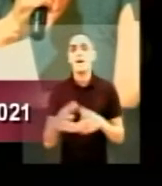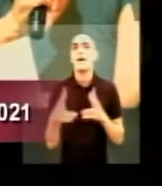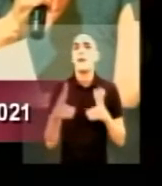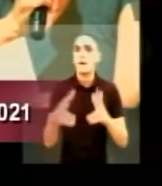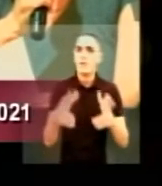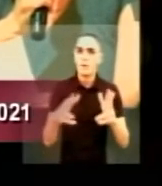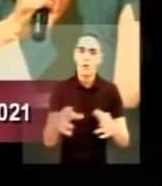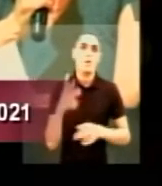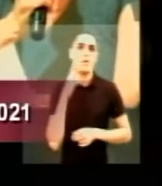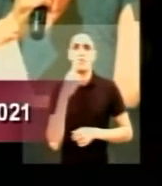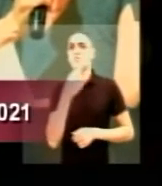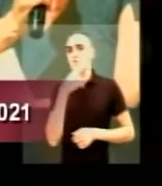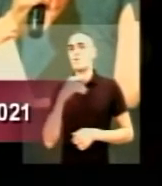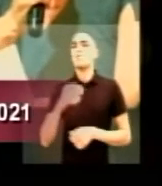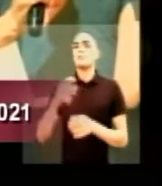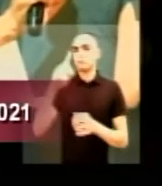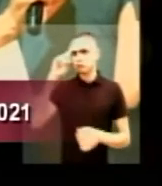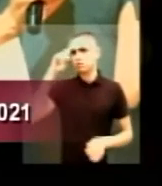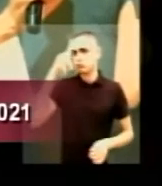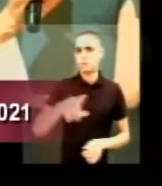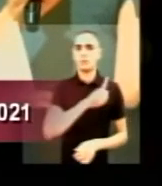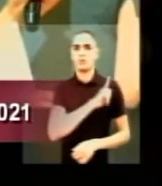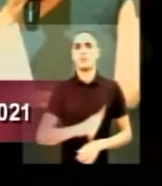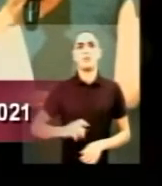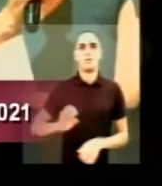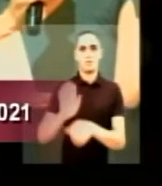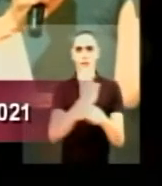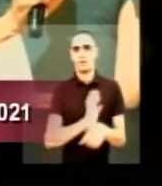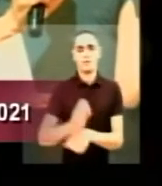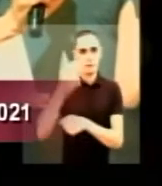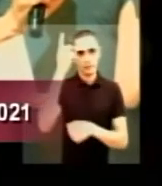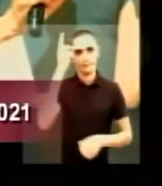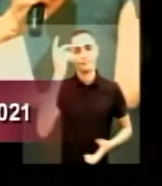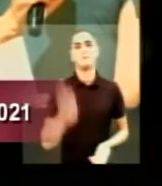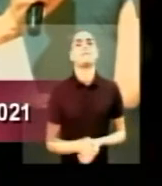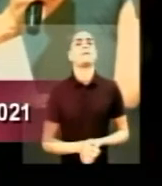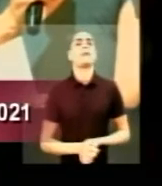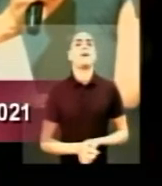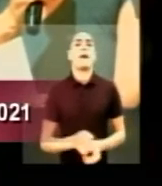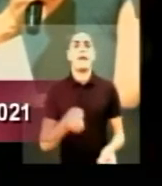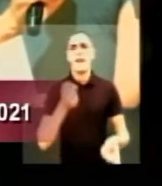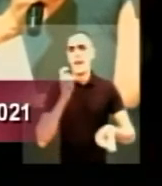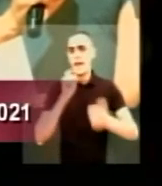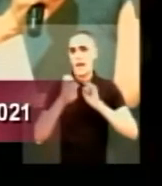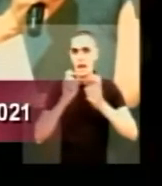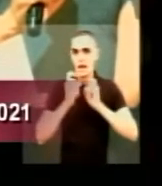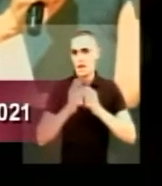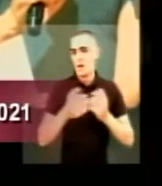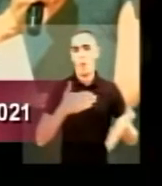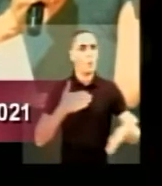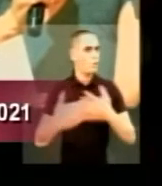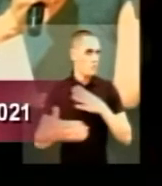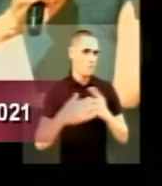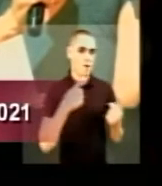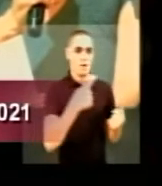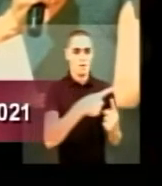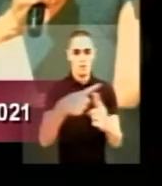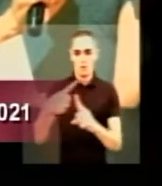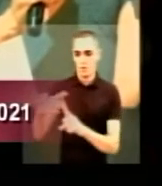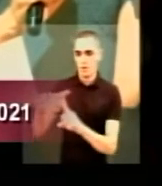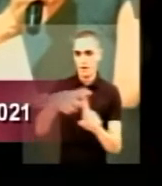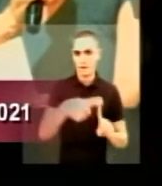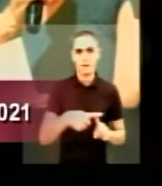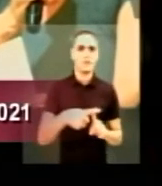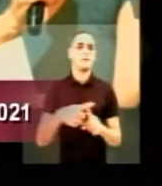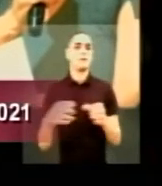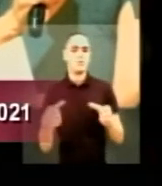determinação do governo estadual. Reuniões. qualquer tipo de reuniões de